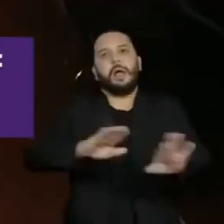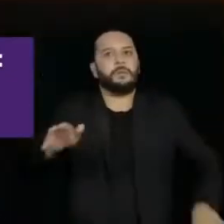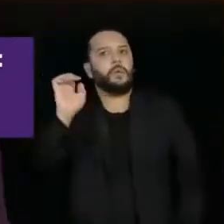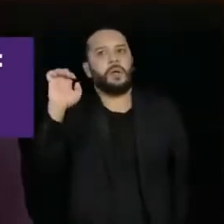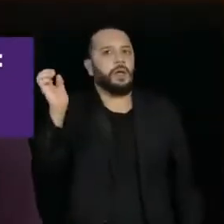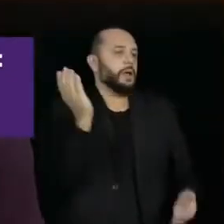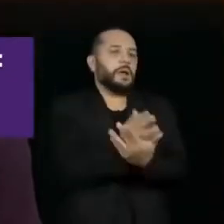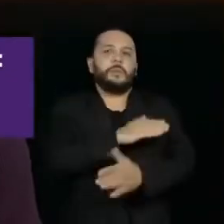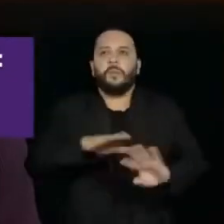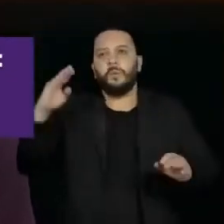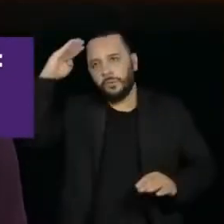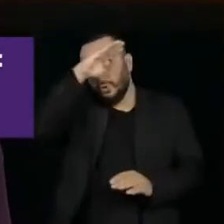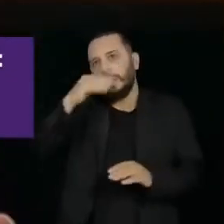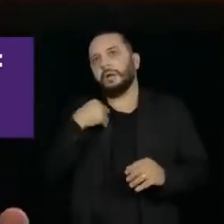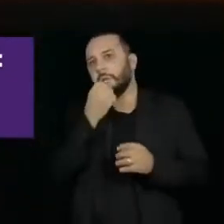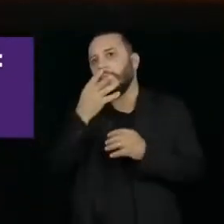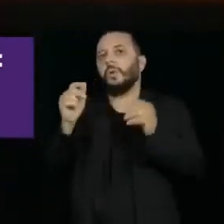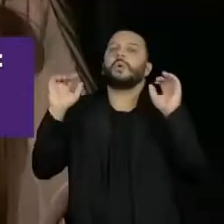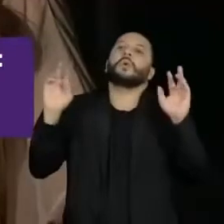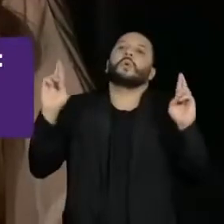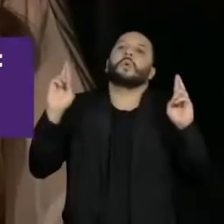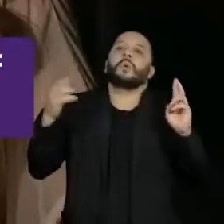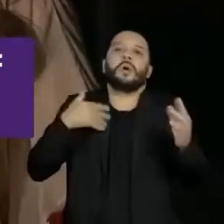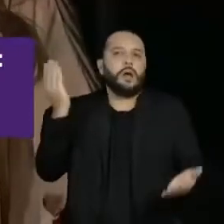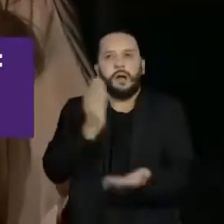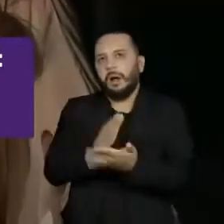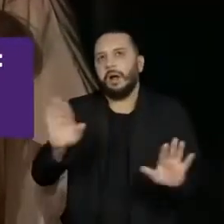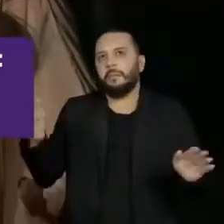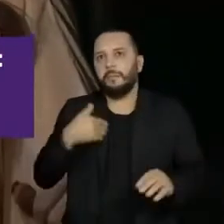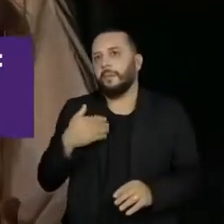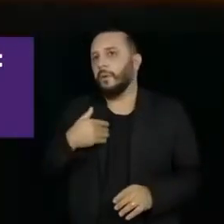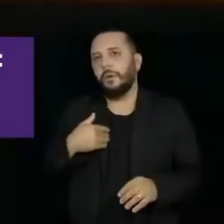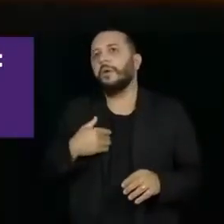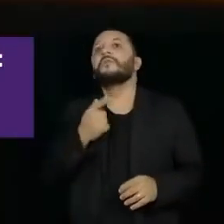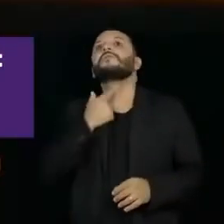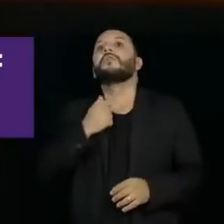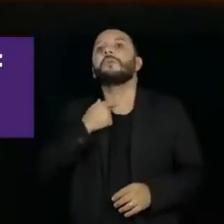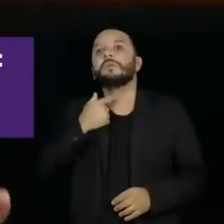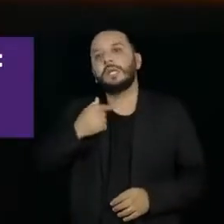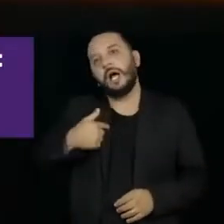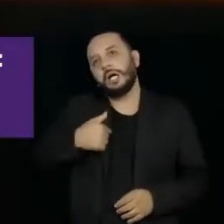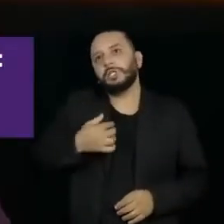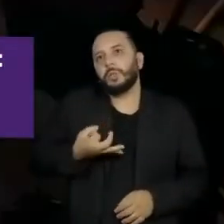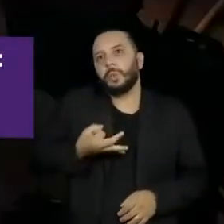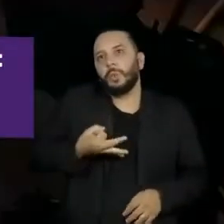gay. Ou vai passar essa minha vontade da bunda.